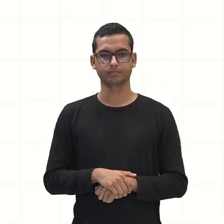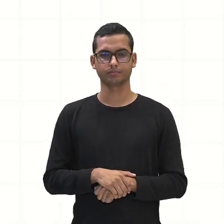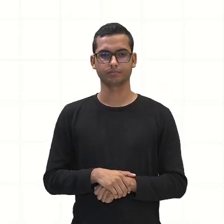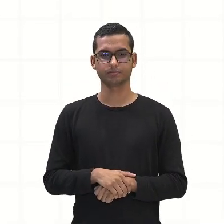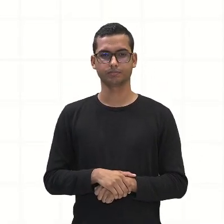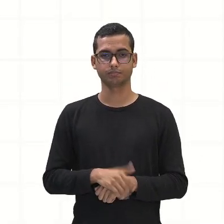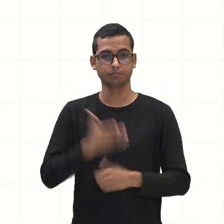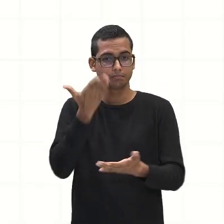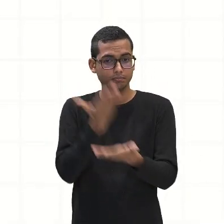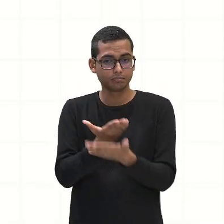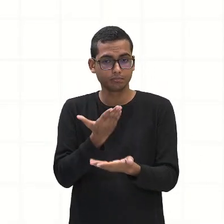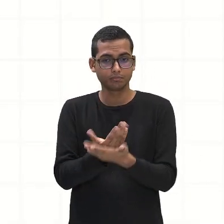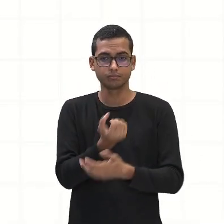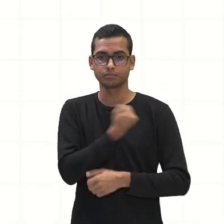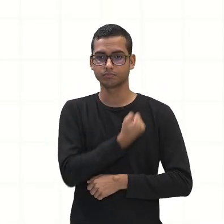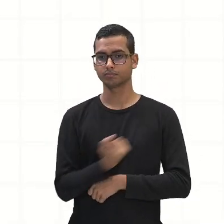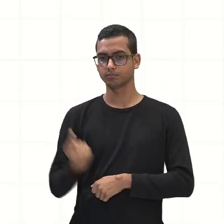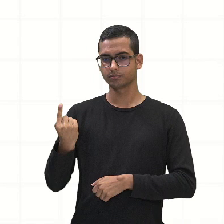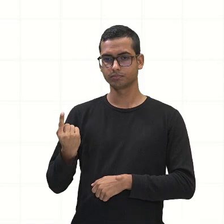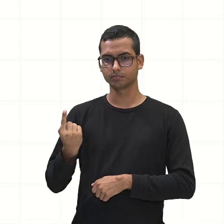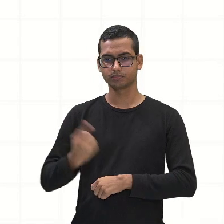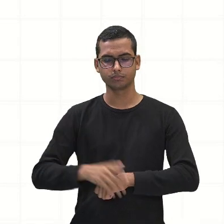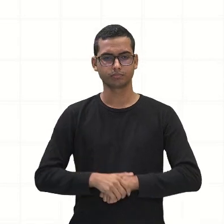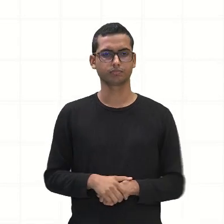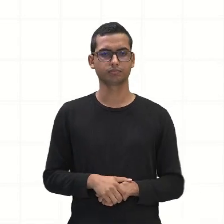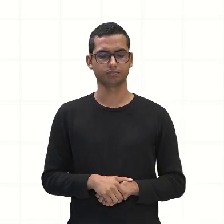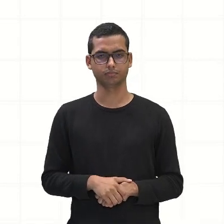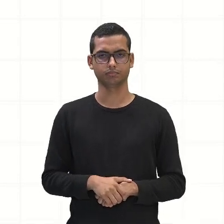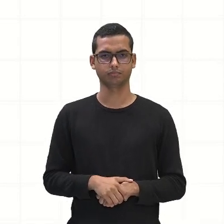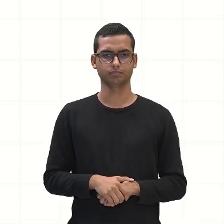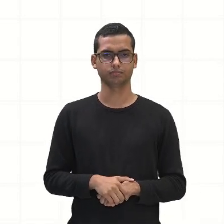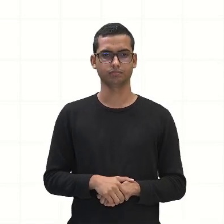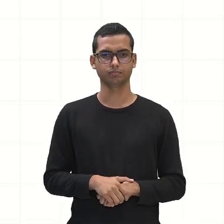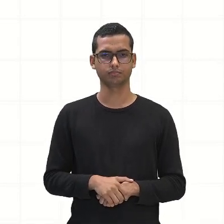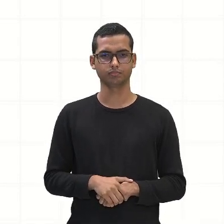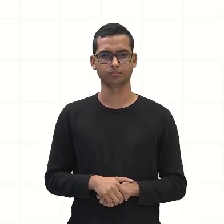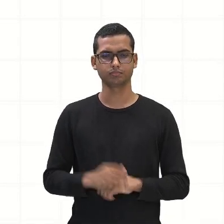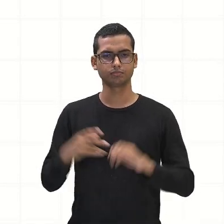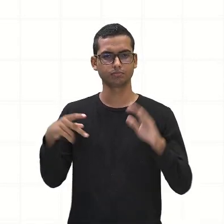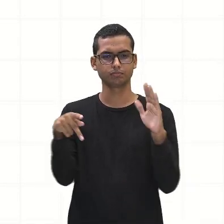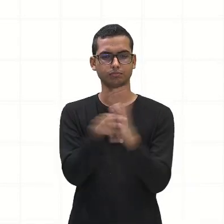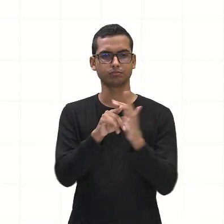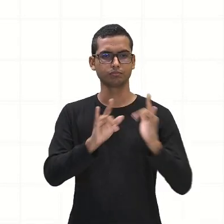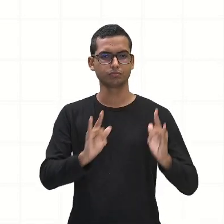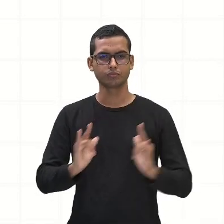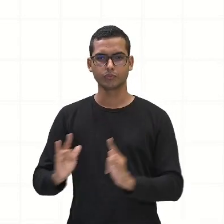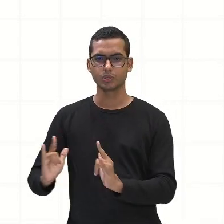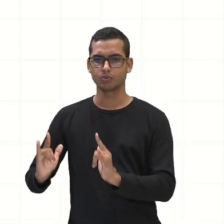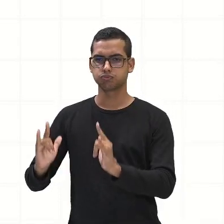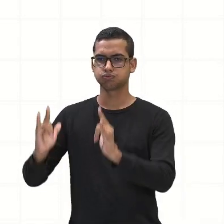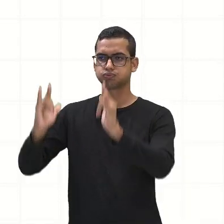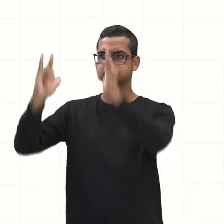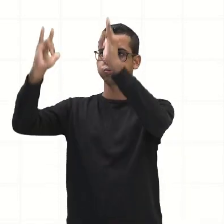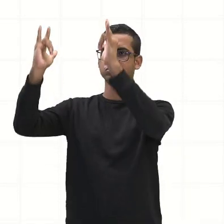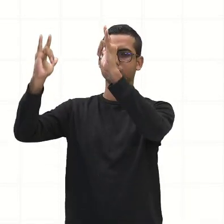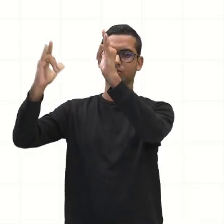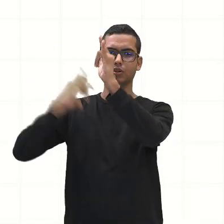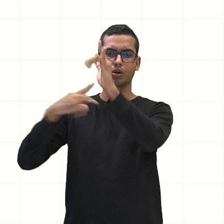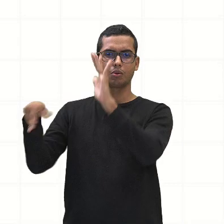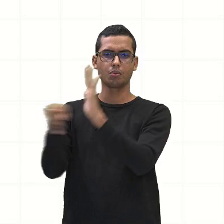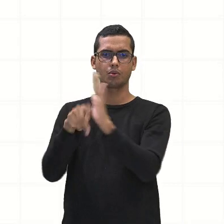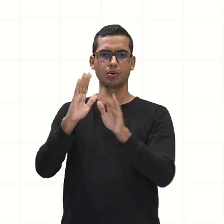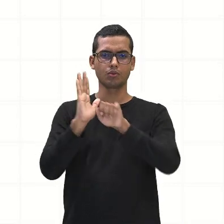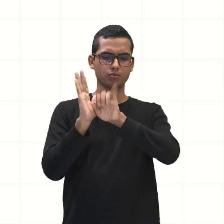Questão de número 1. Fala o seguinte: a sombra de um prédio em um terreno plano em